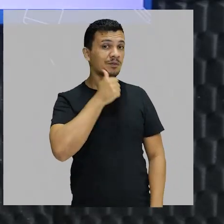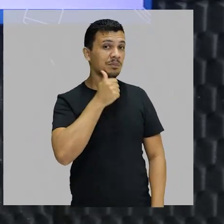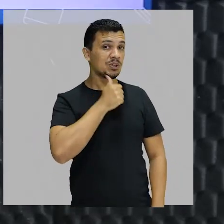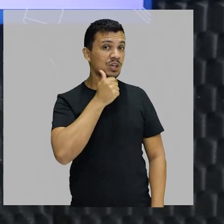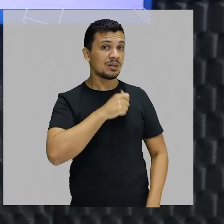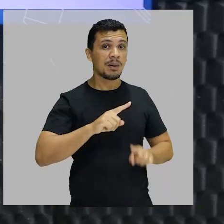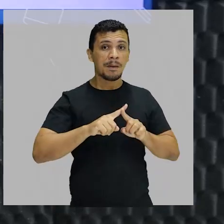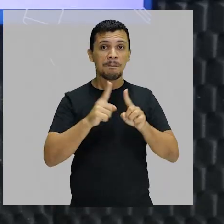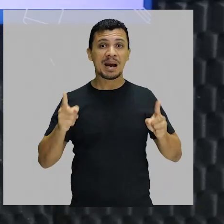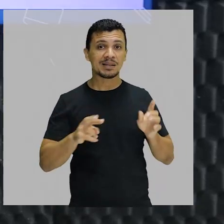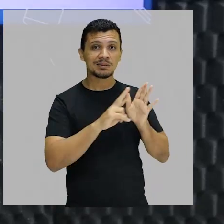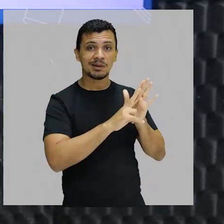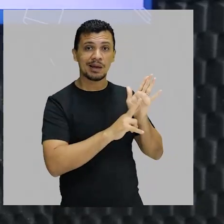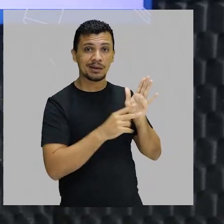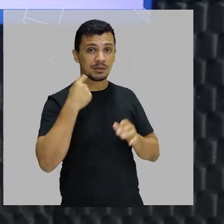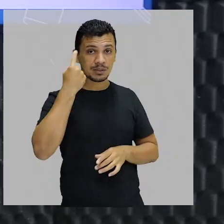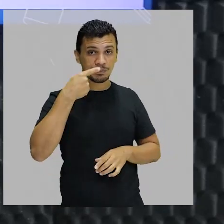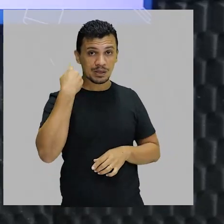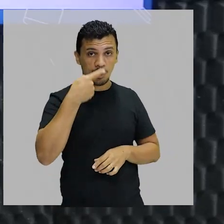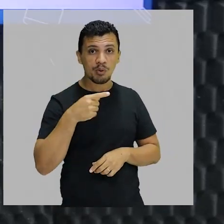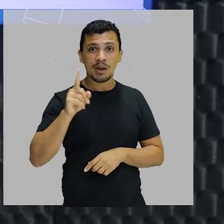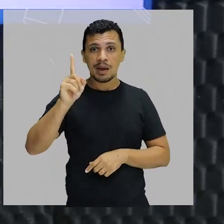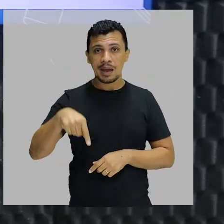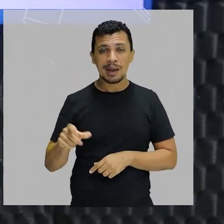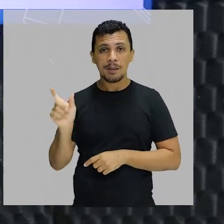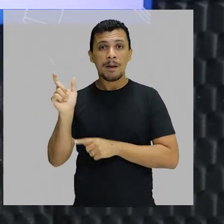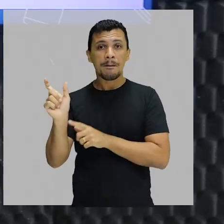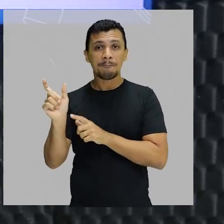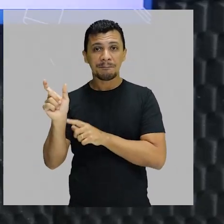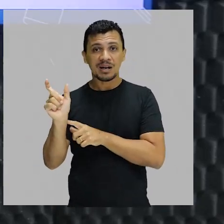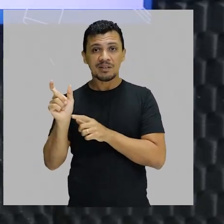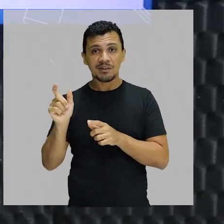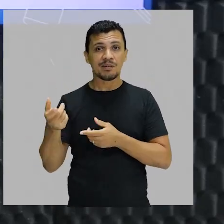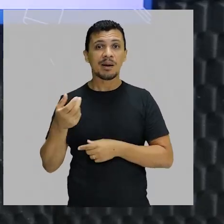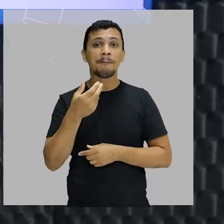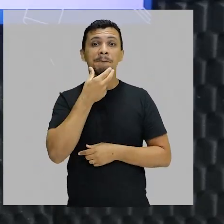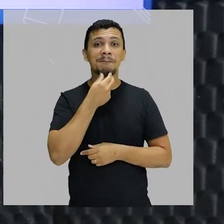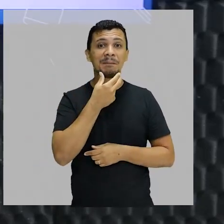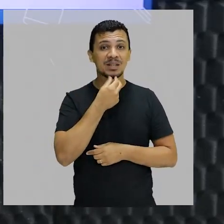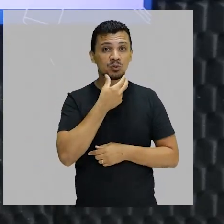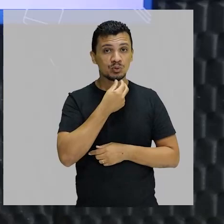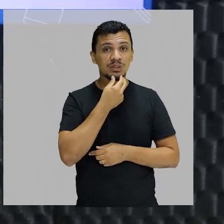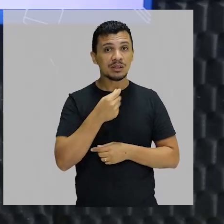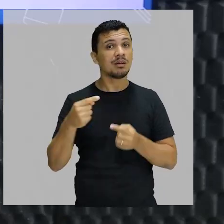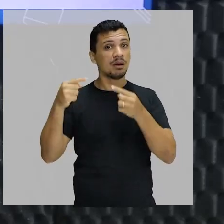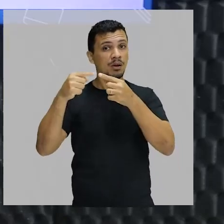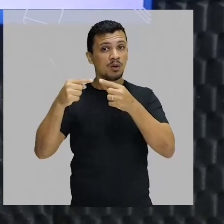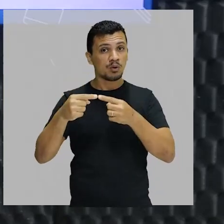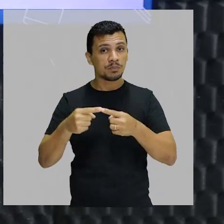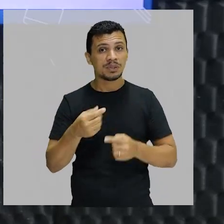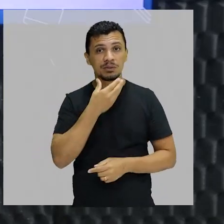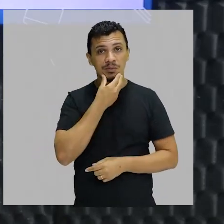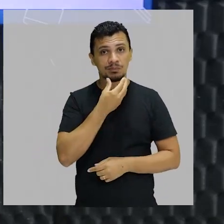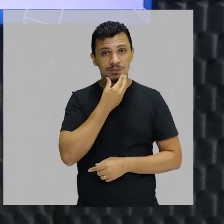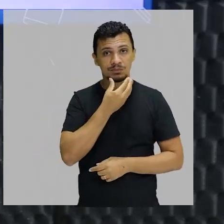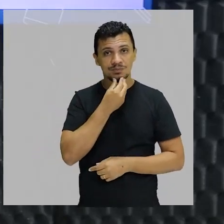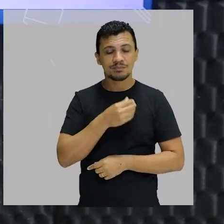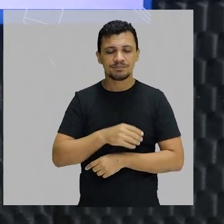gramática espanhola, ela passa a ser uma palavra masculina quando está em espanhol. No caso, el